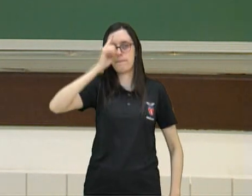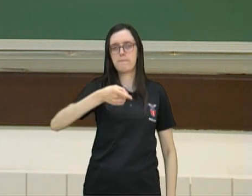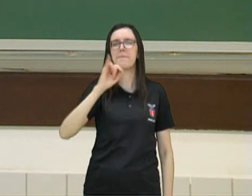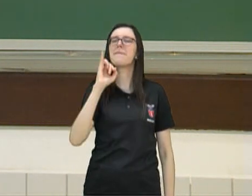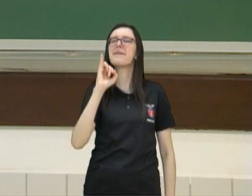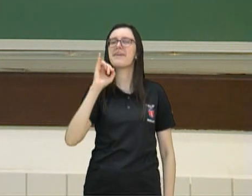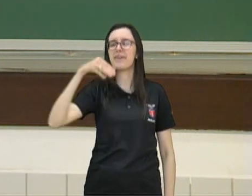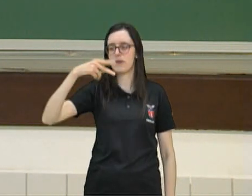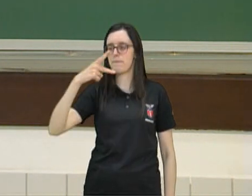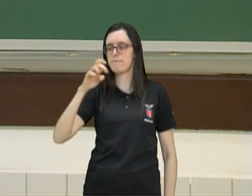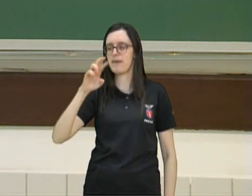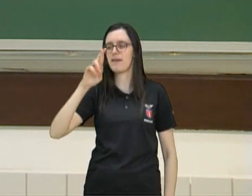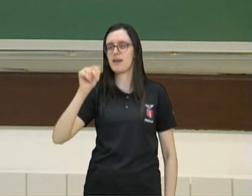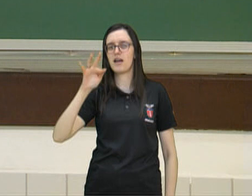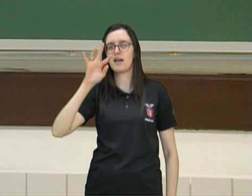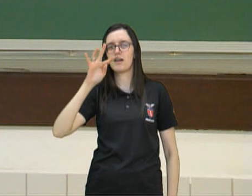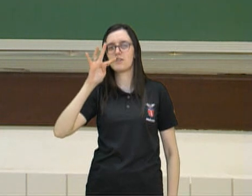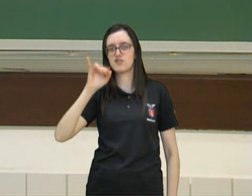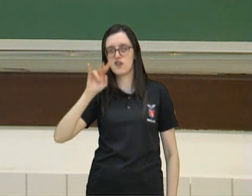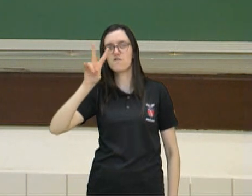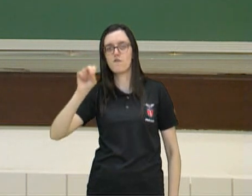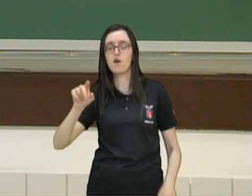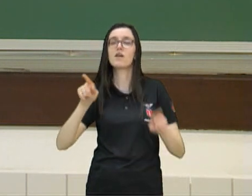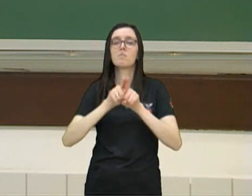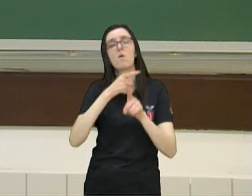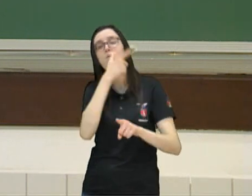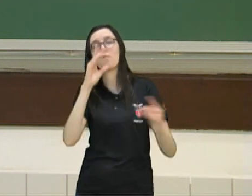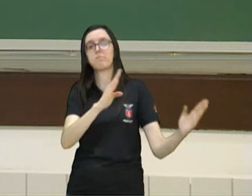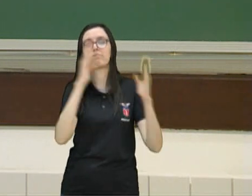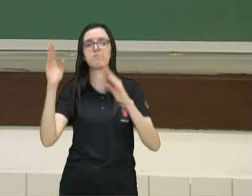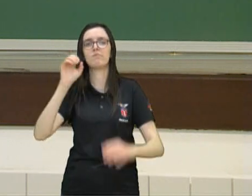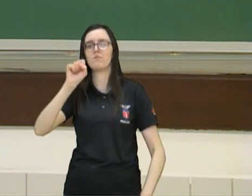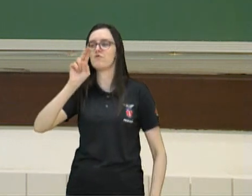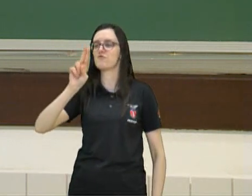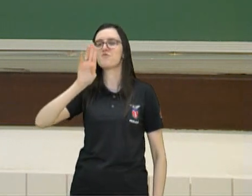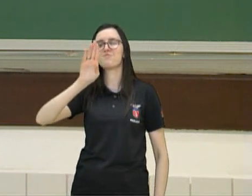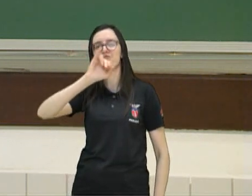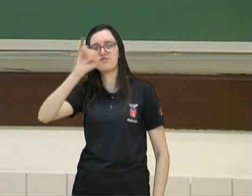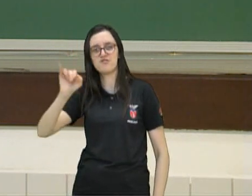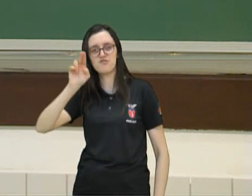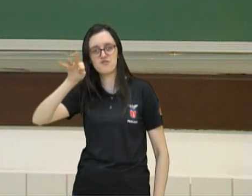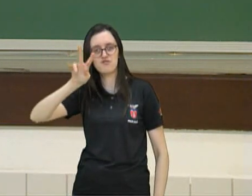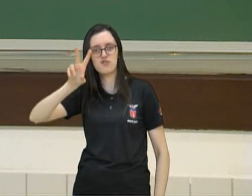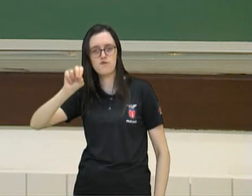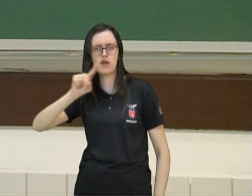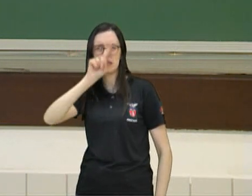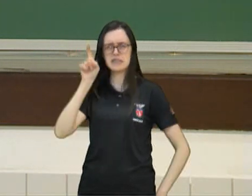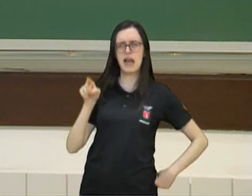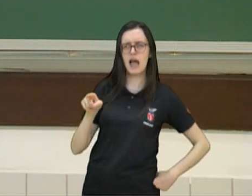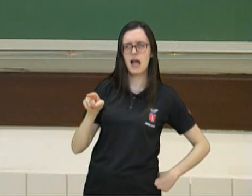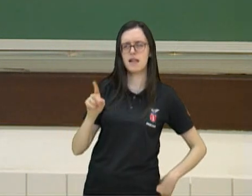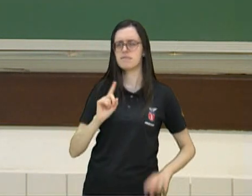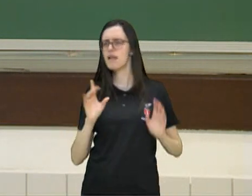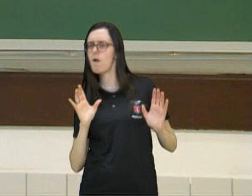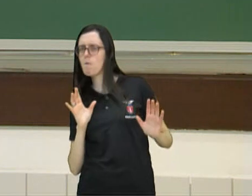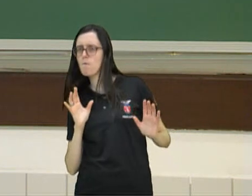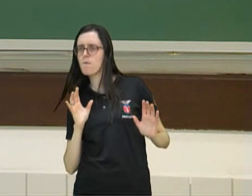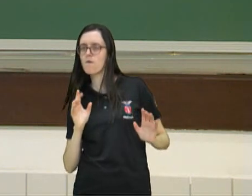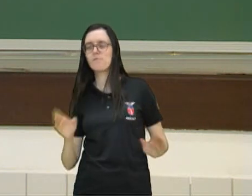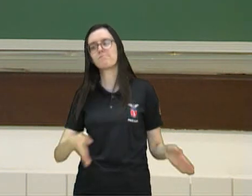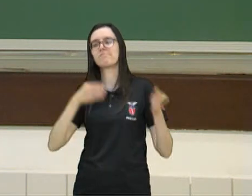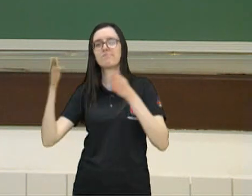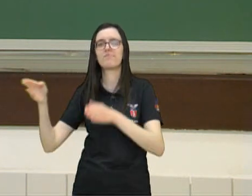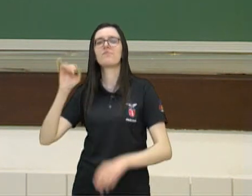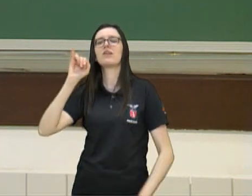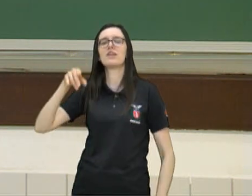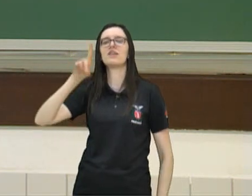vai mandar fazer alguma coisa. Depois eu tenho o subjuntivo. Será que vai acontecer? Será que não acontece? E